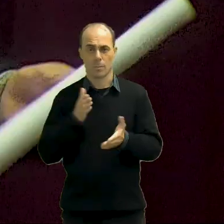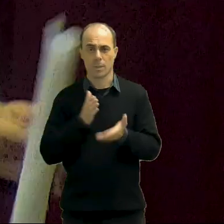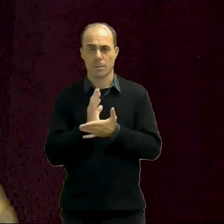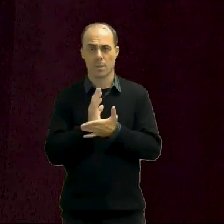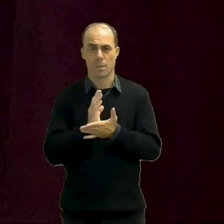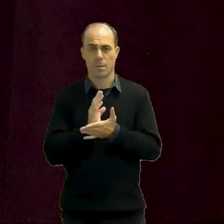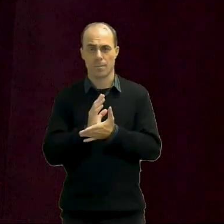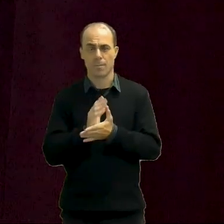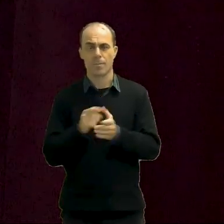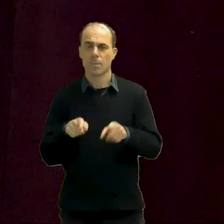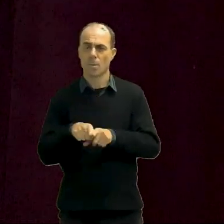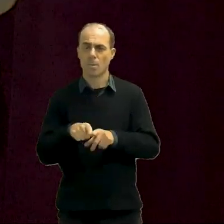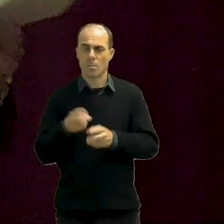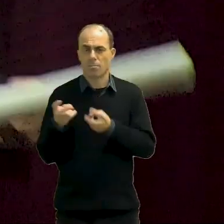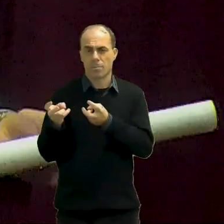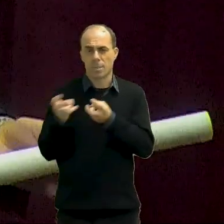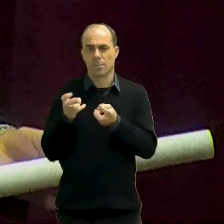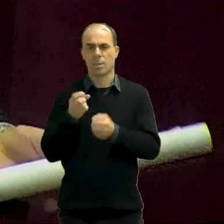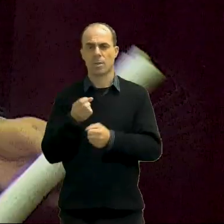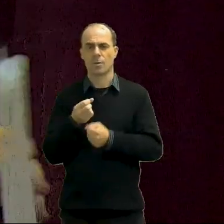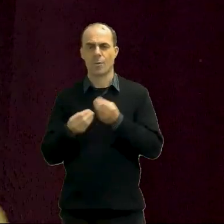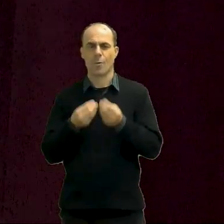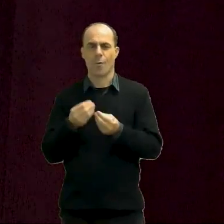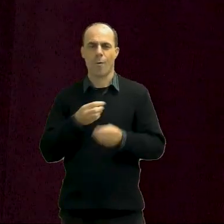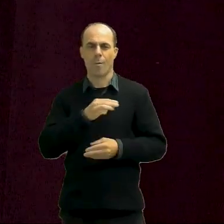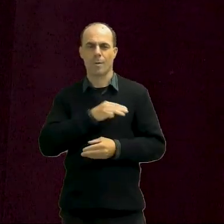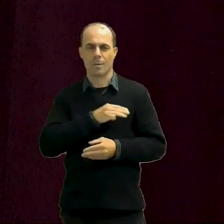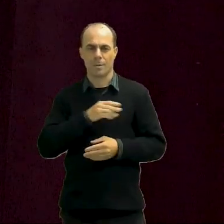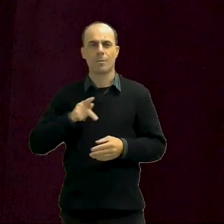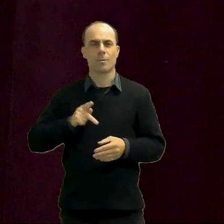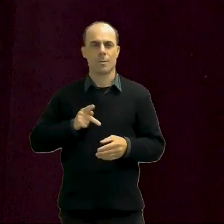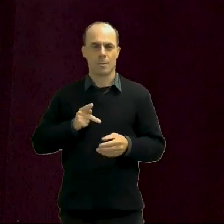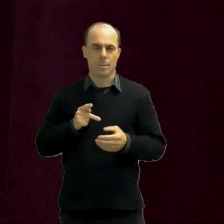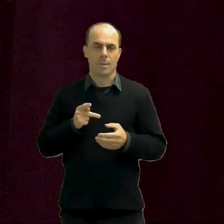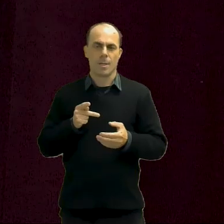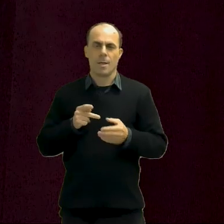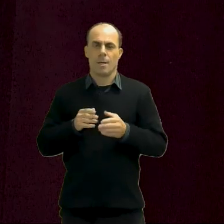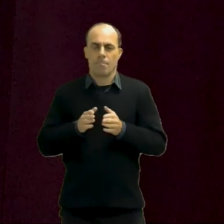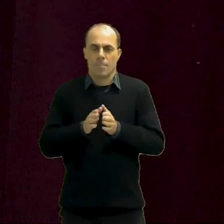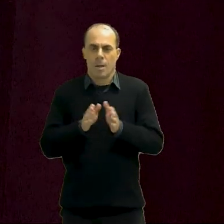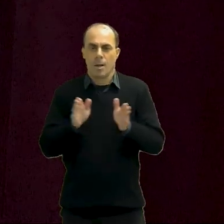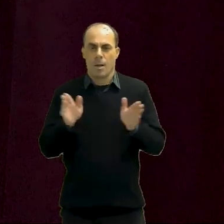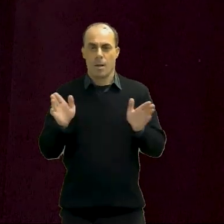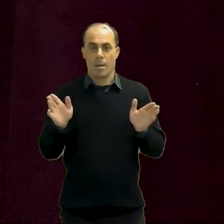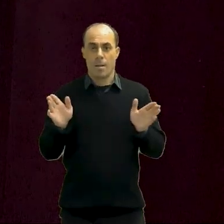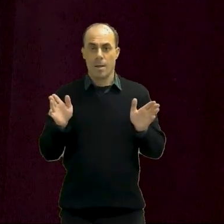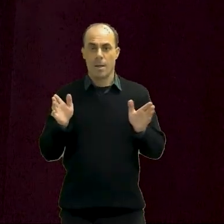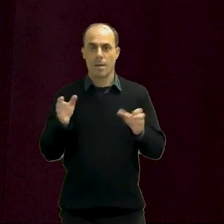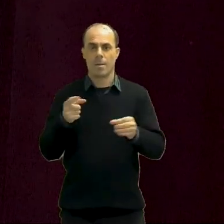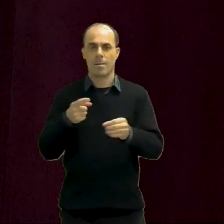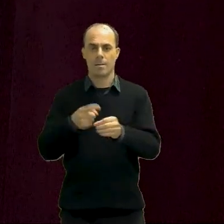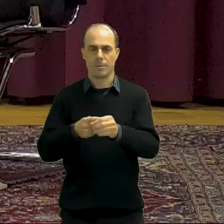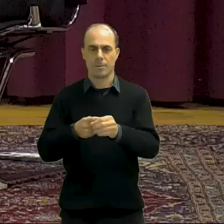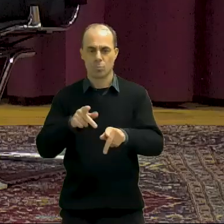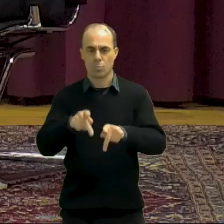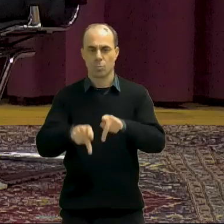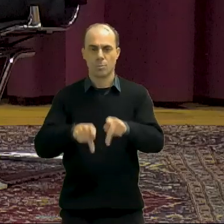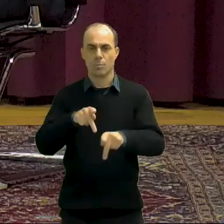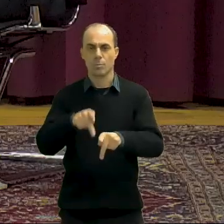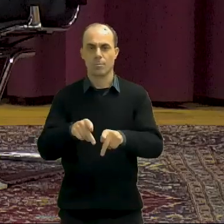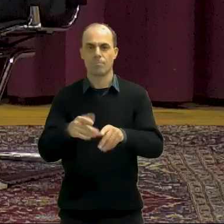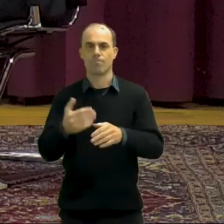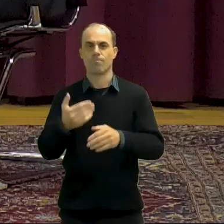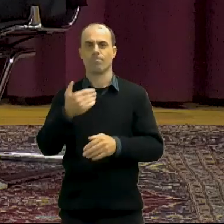a atuação do Ministério Público oferecendo esse acesso à justiça a todas as pessoas eu assim o essa